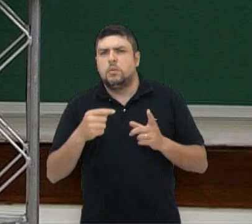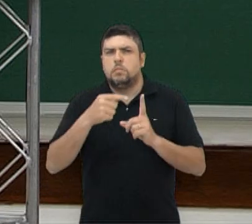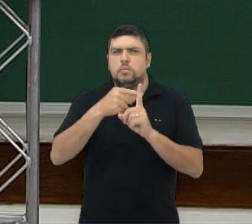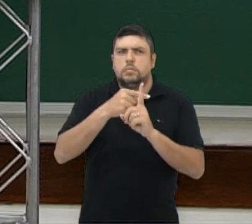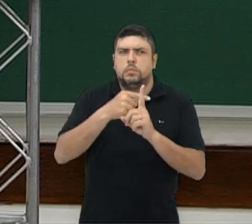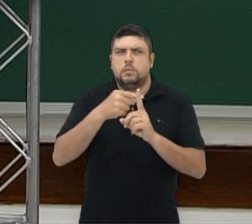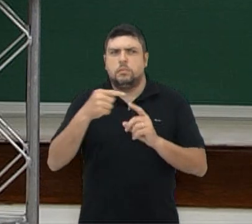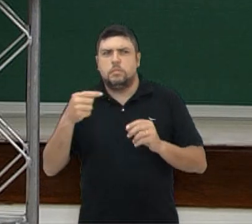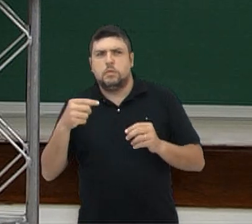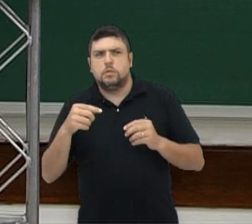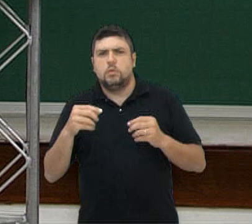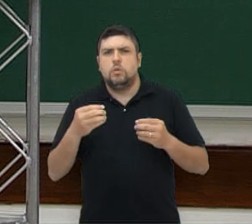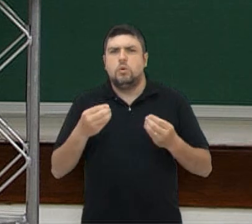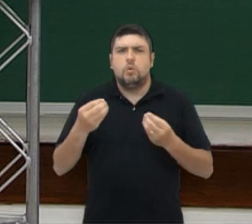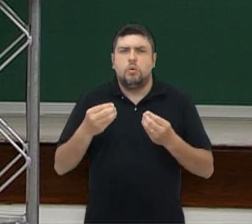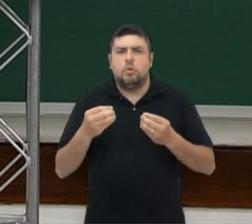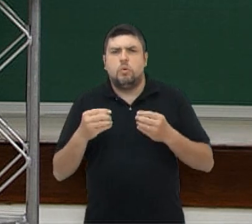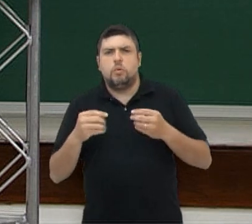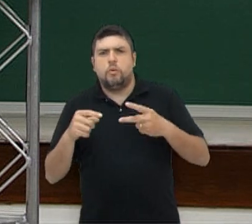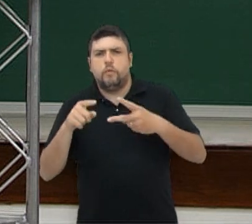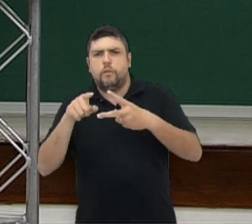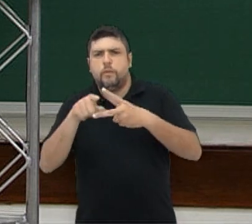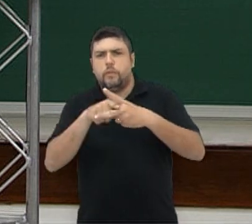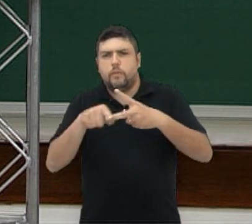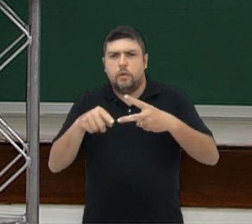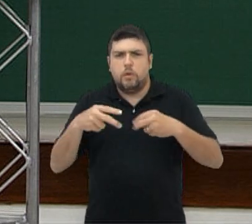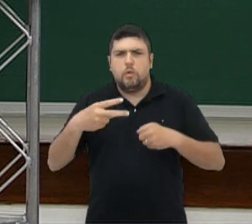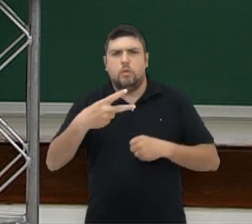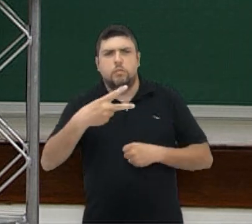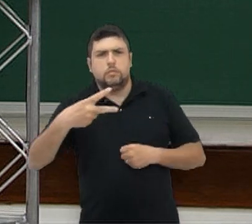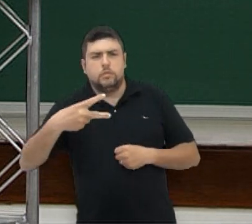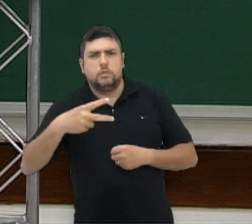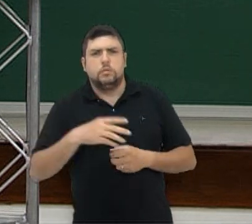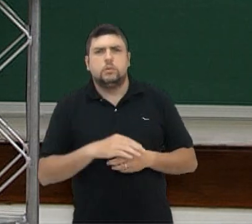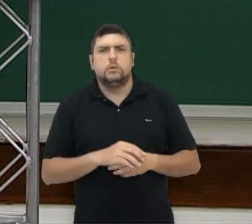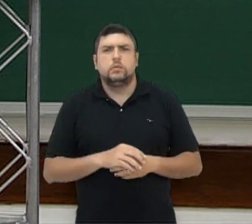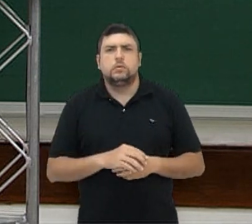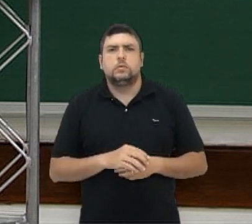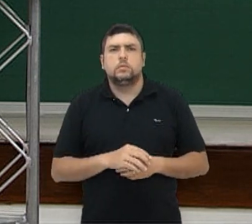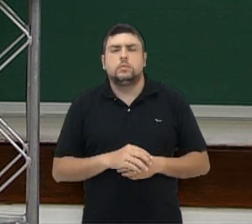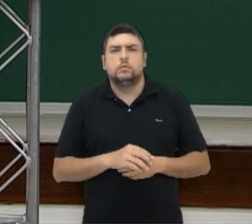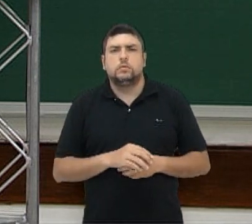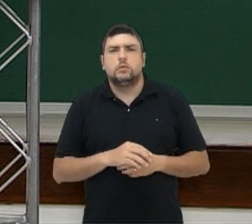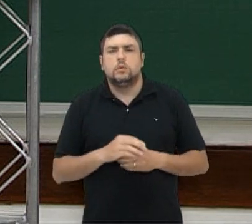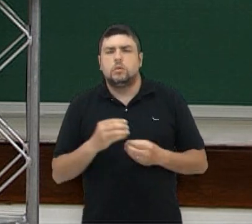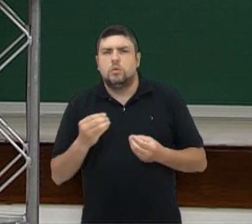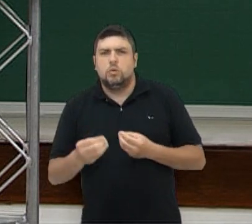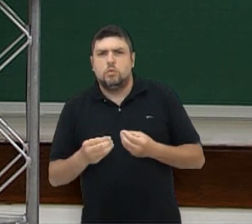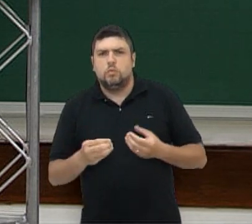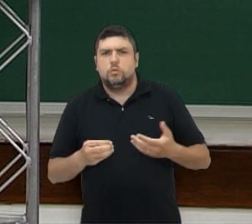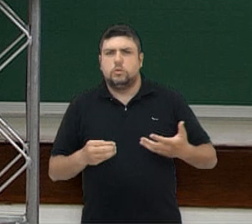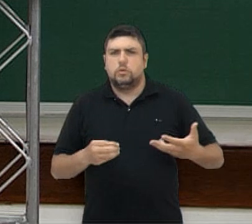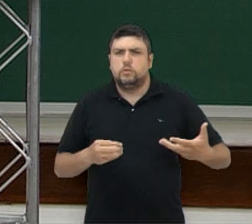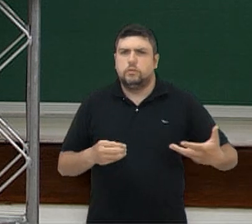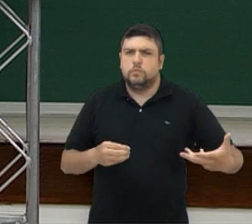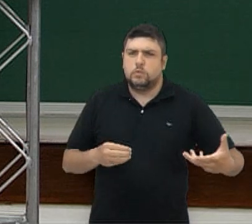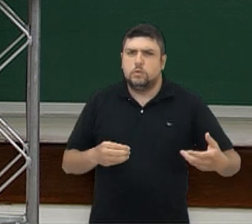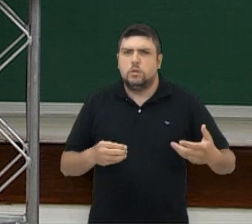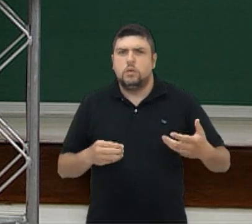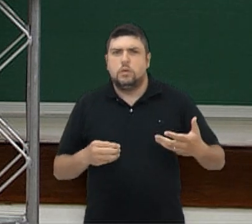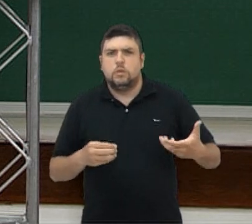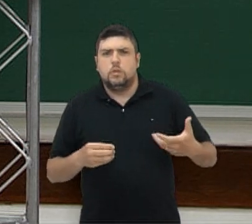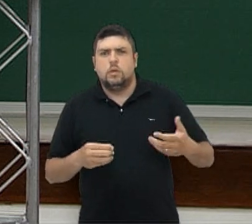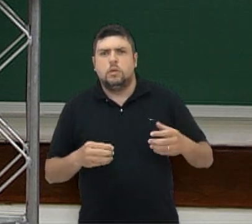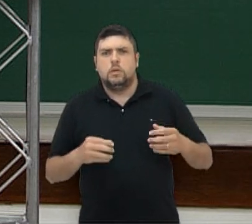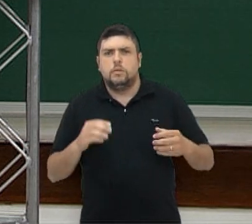identificar aqui os sinais da velocidade e da aceleração envolvida, certo? É muito